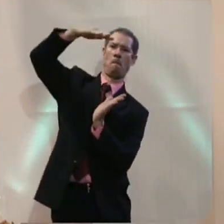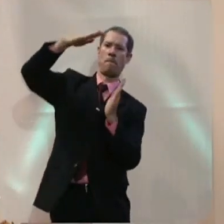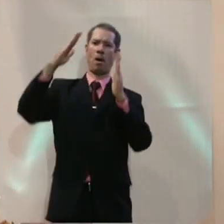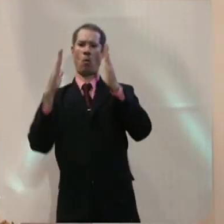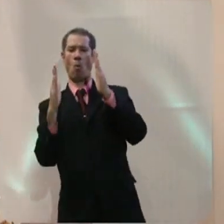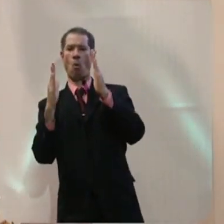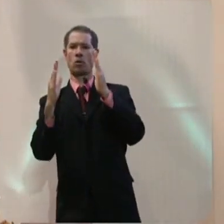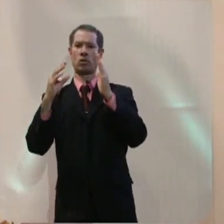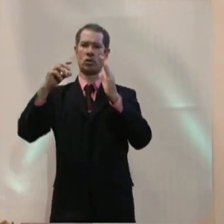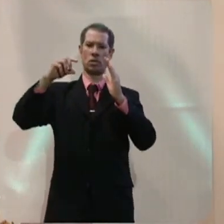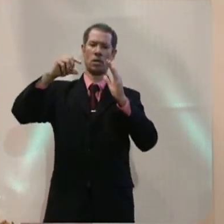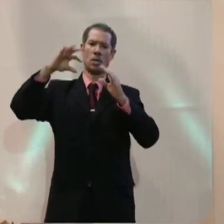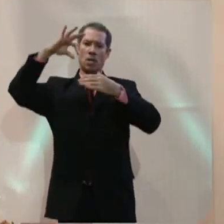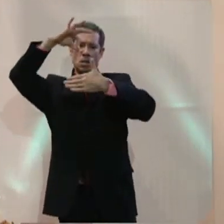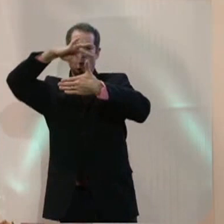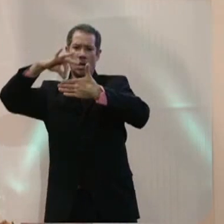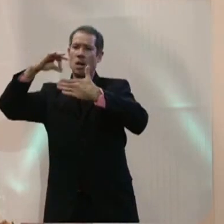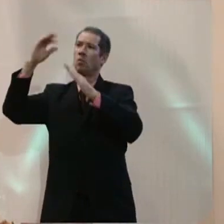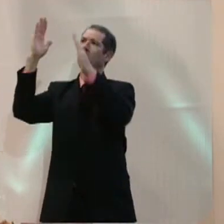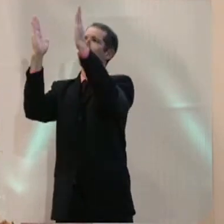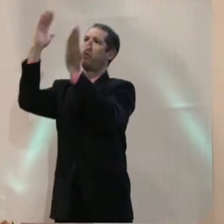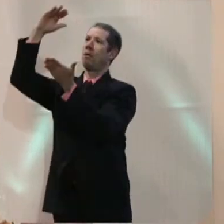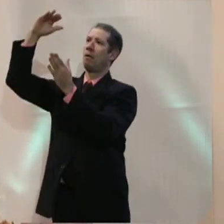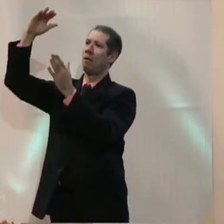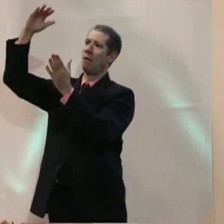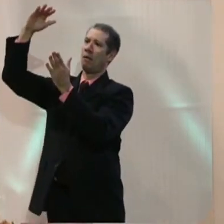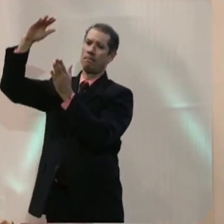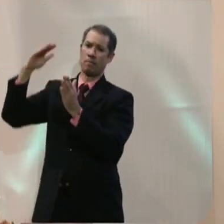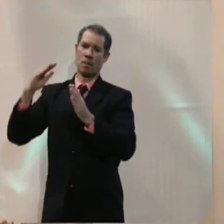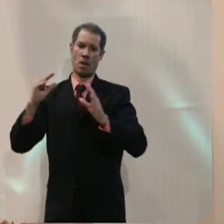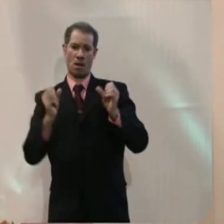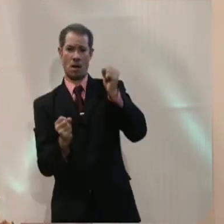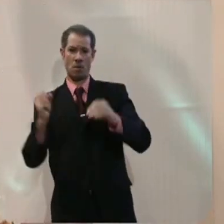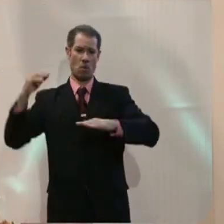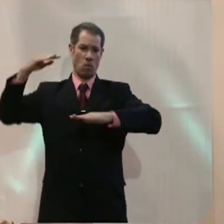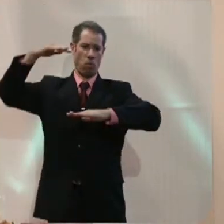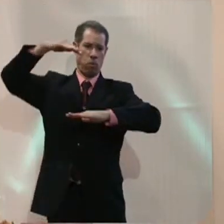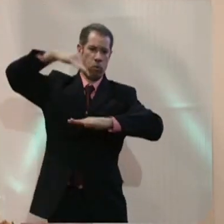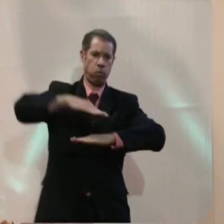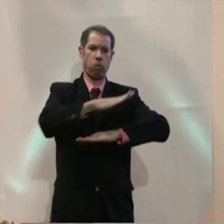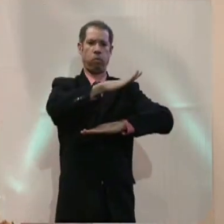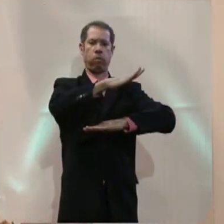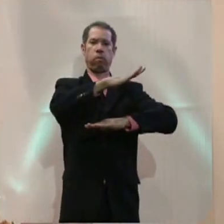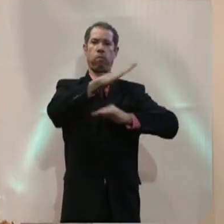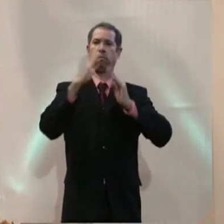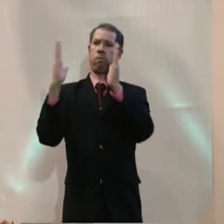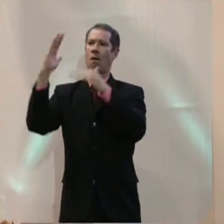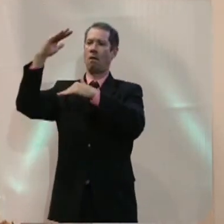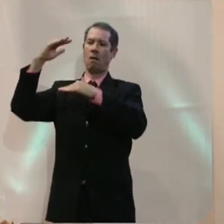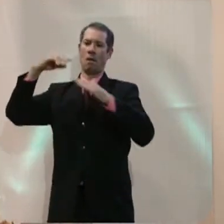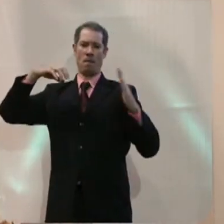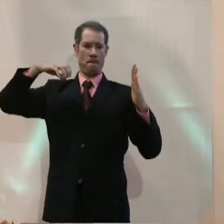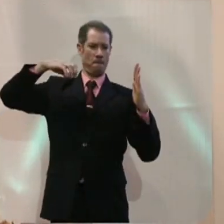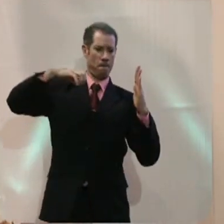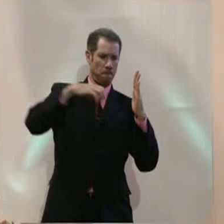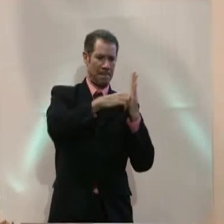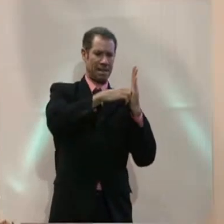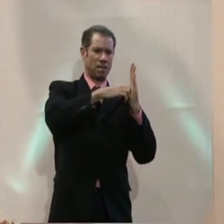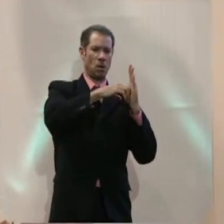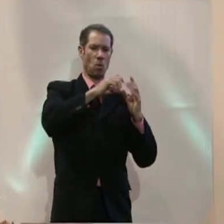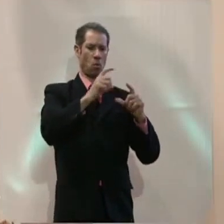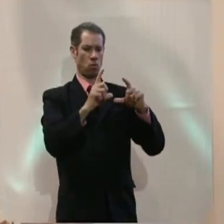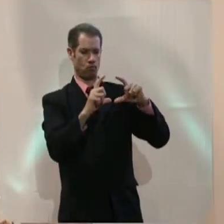de grãos saltou quando passou da carroceria do caminhão, porque ele bateu ali naquele